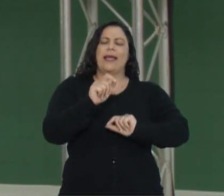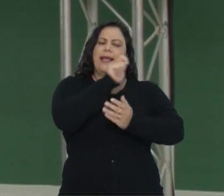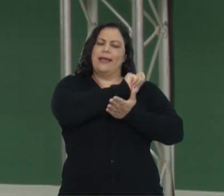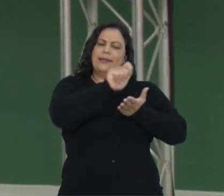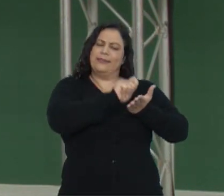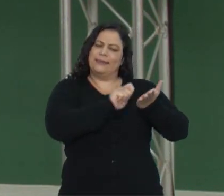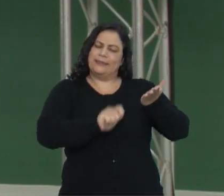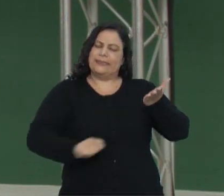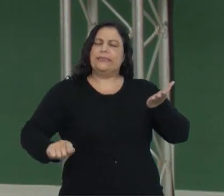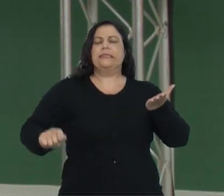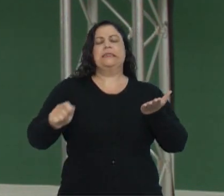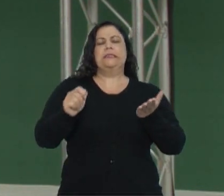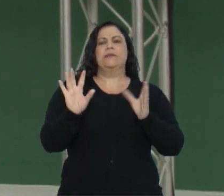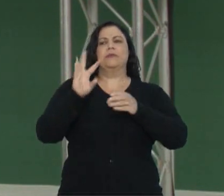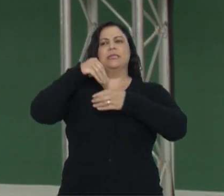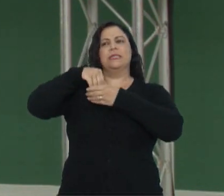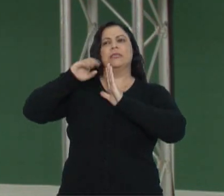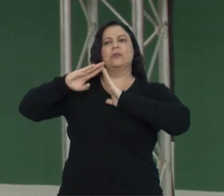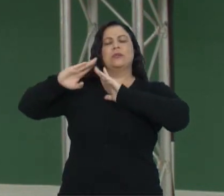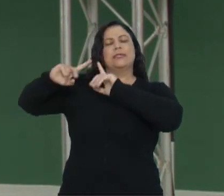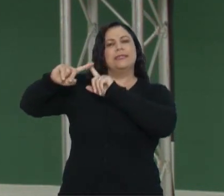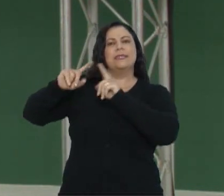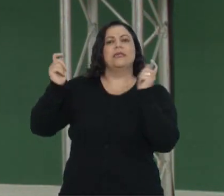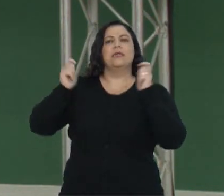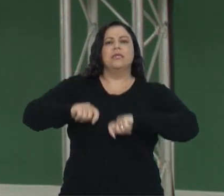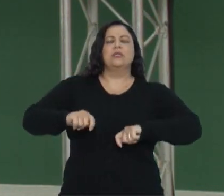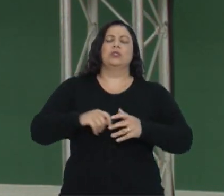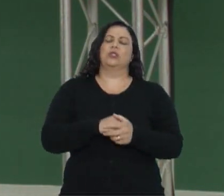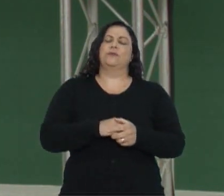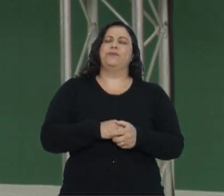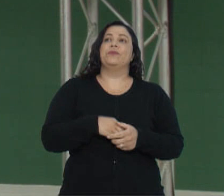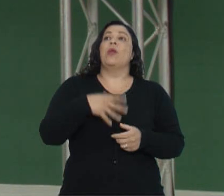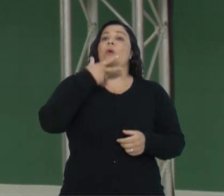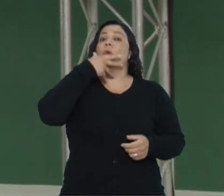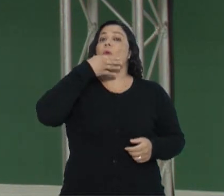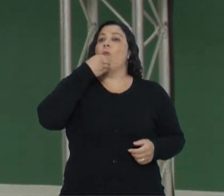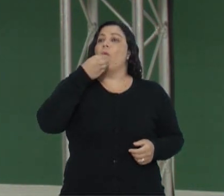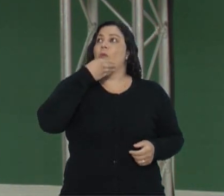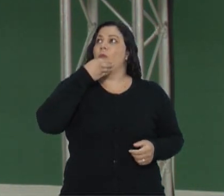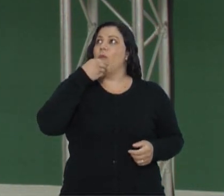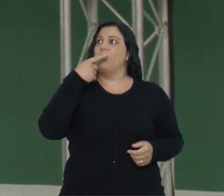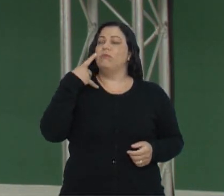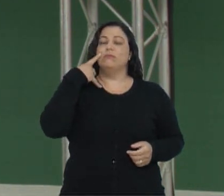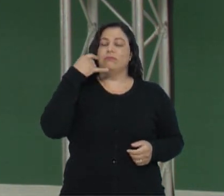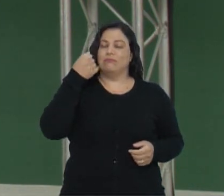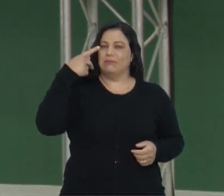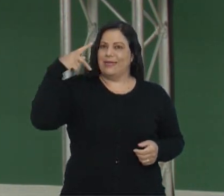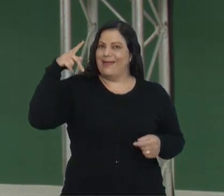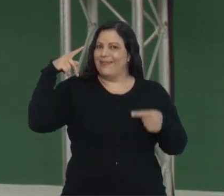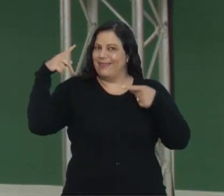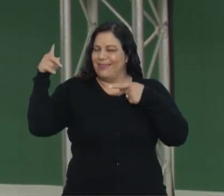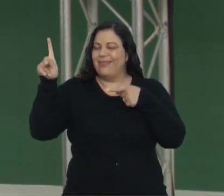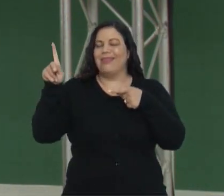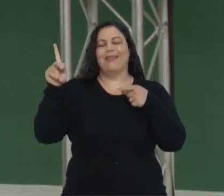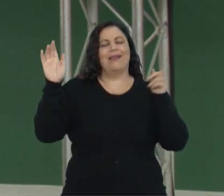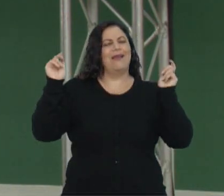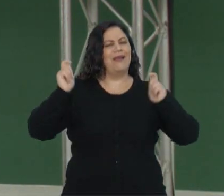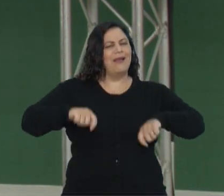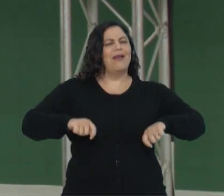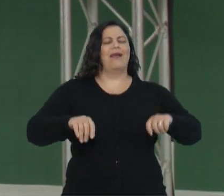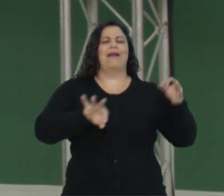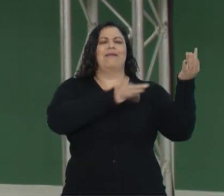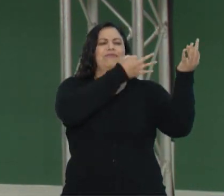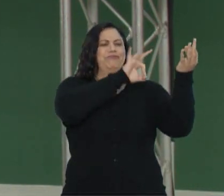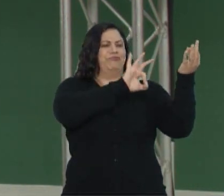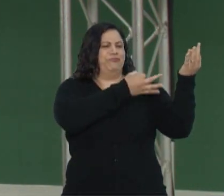de violinista, o pai dele era barbeiro e tocava violino. Aí começou a ensinar ele. Né? Aí ele acabou indo para a